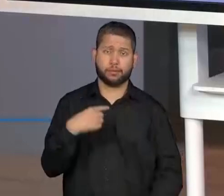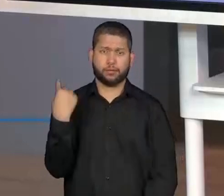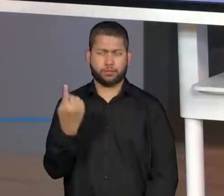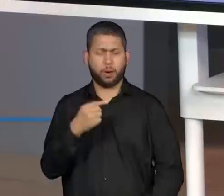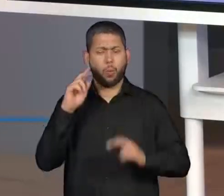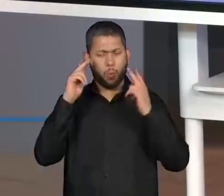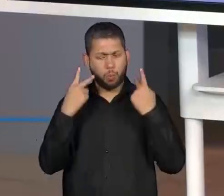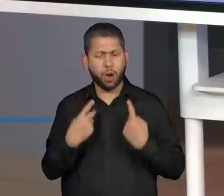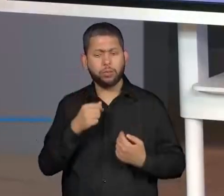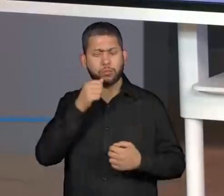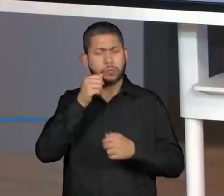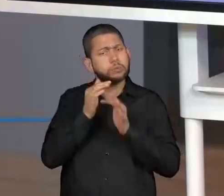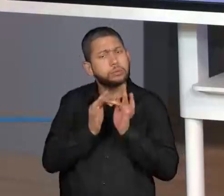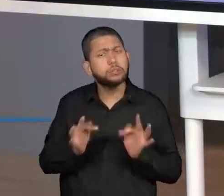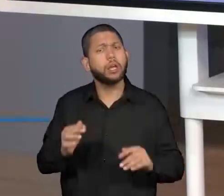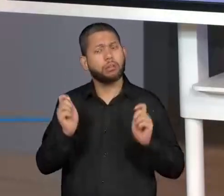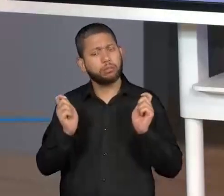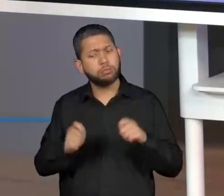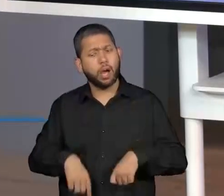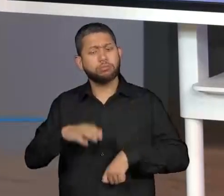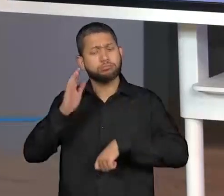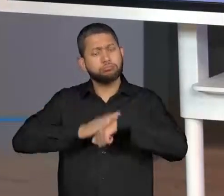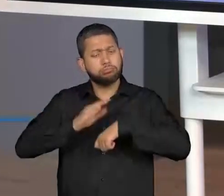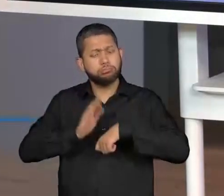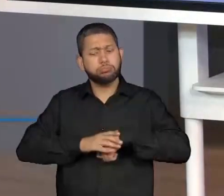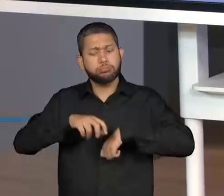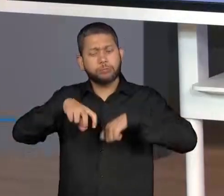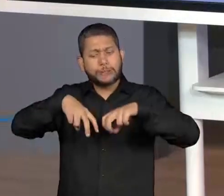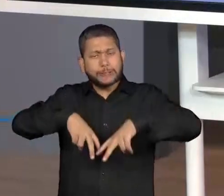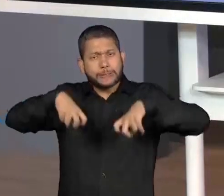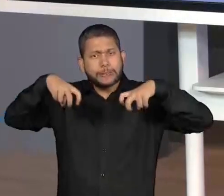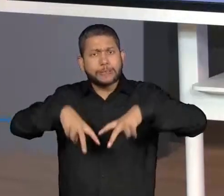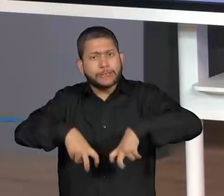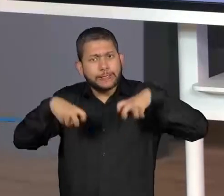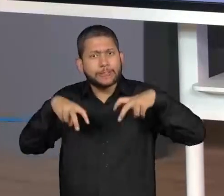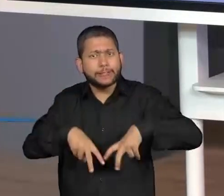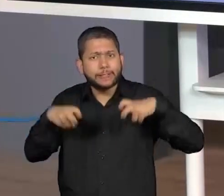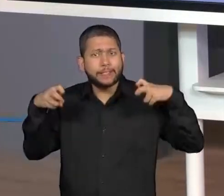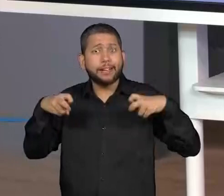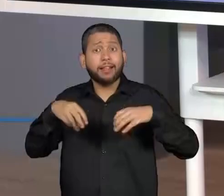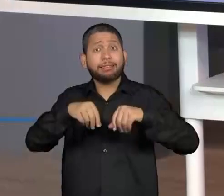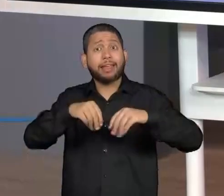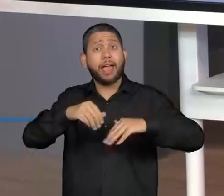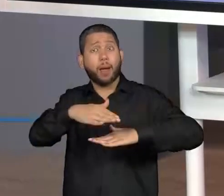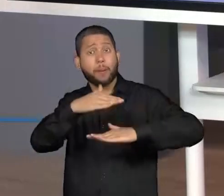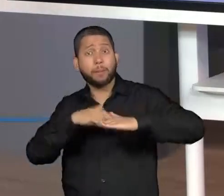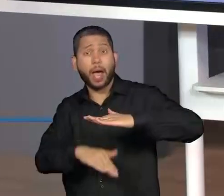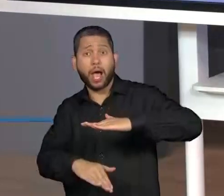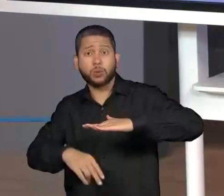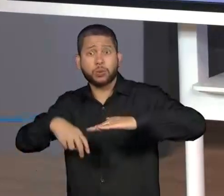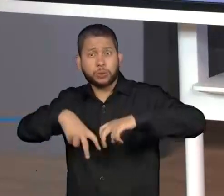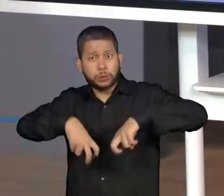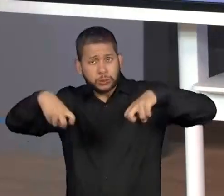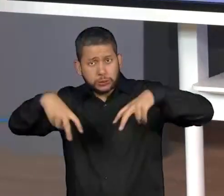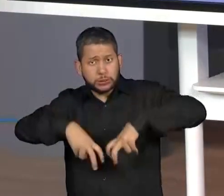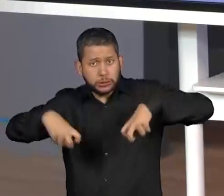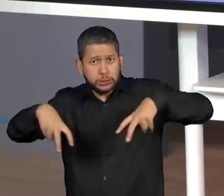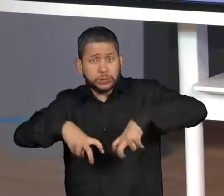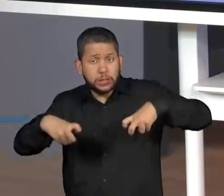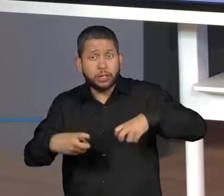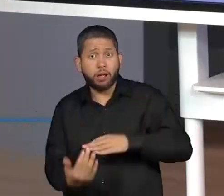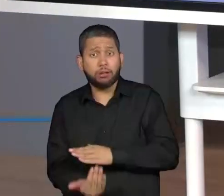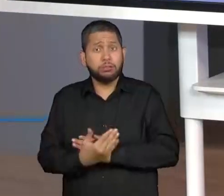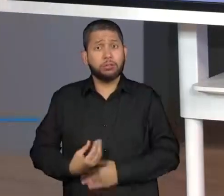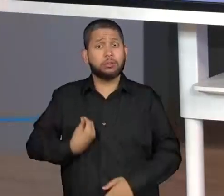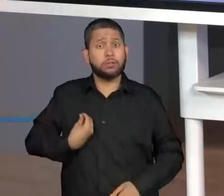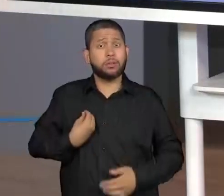bem primitivas, apenas para sua subsistência, todos esses tipos de elementos aí que o solo nos traz, né, que